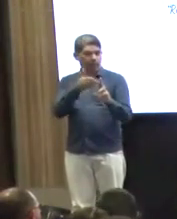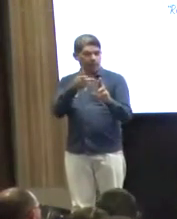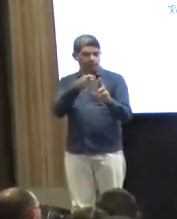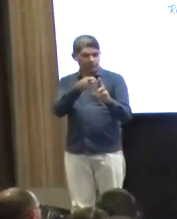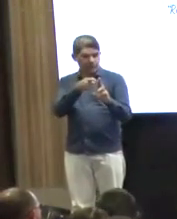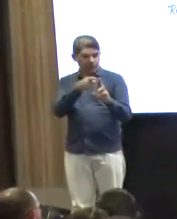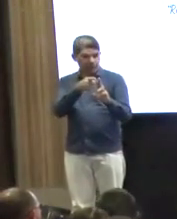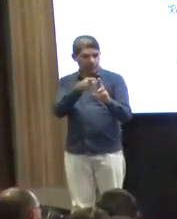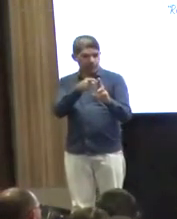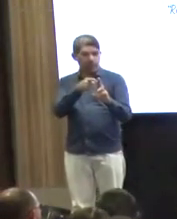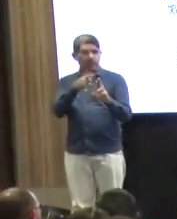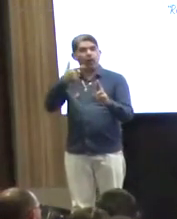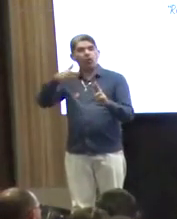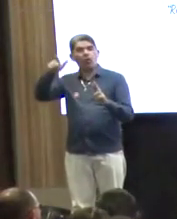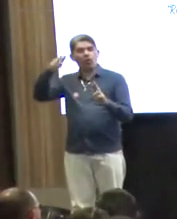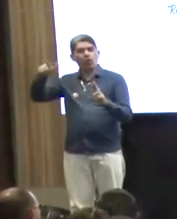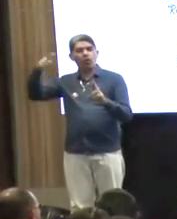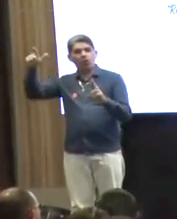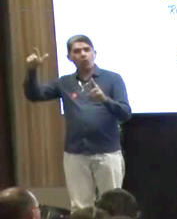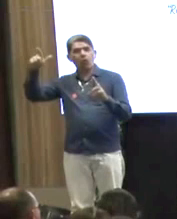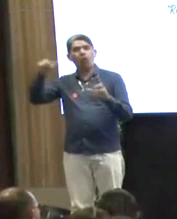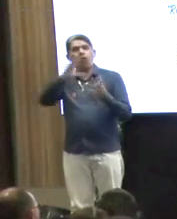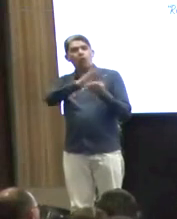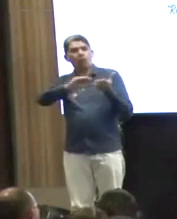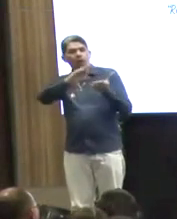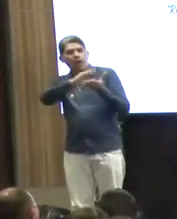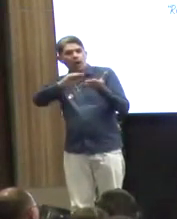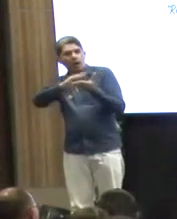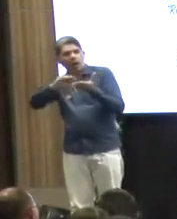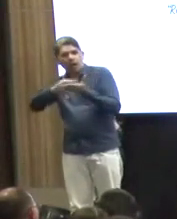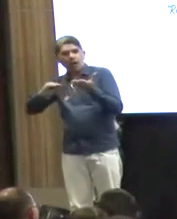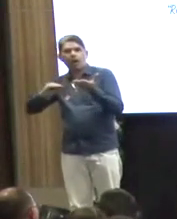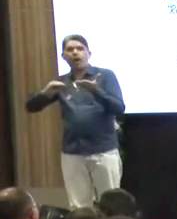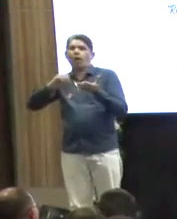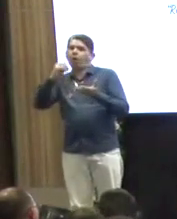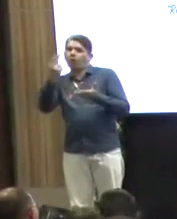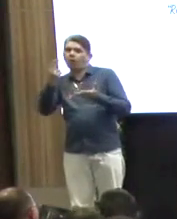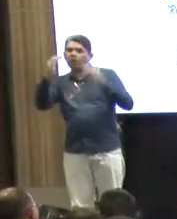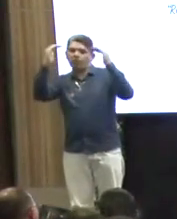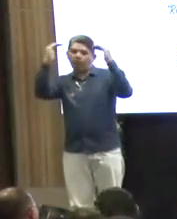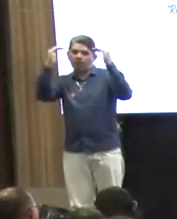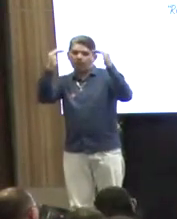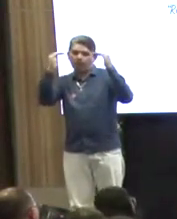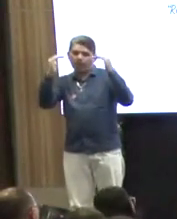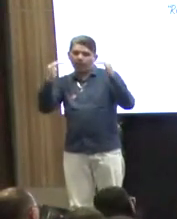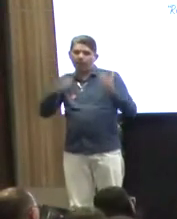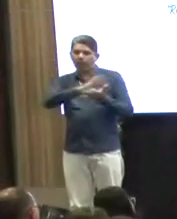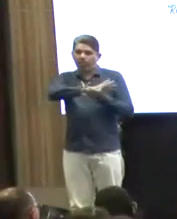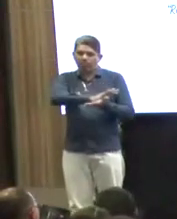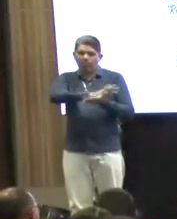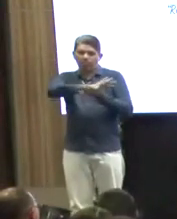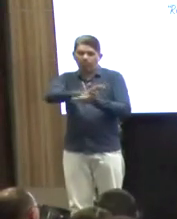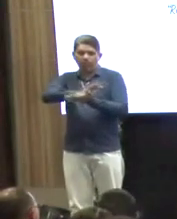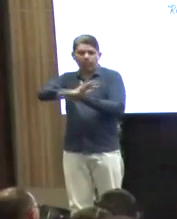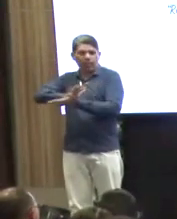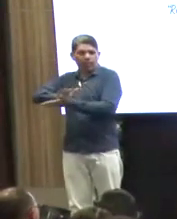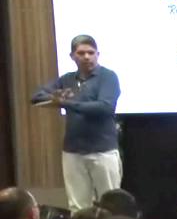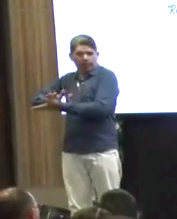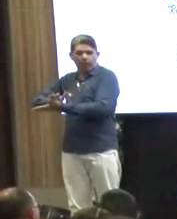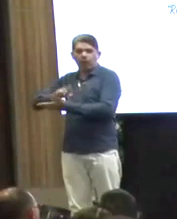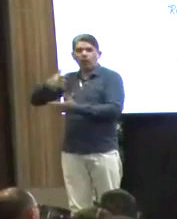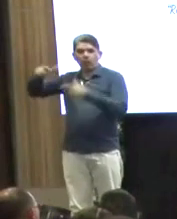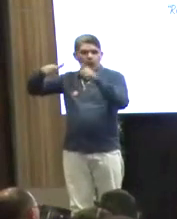são classificadas, hierarquizadas, marginalizadas, discriminadas, aí vai, humilhadas e assim. Ora, por